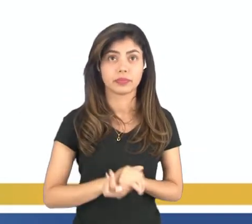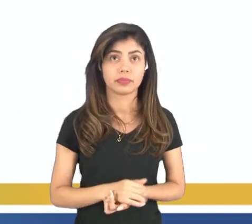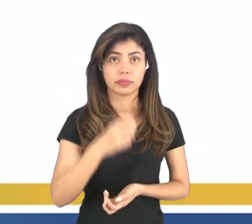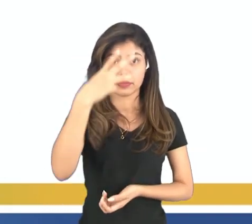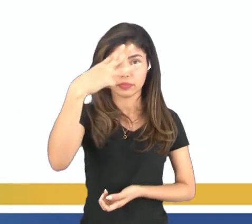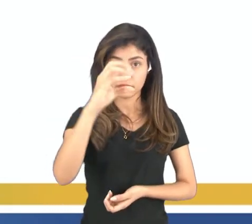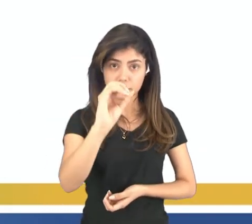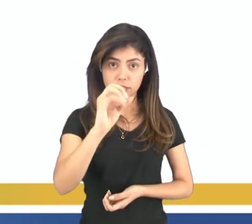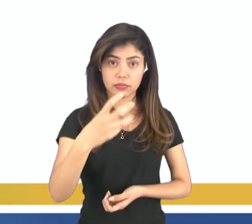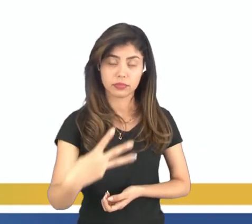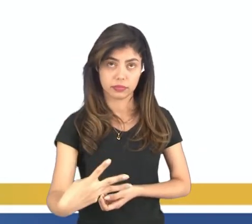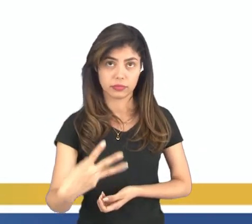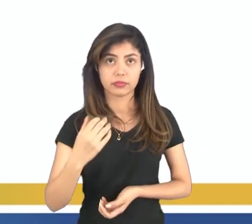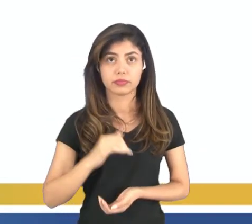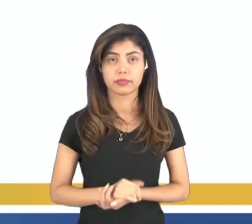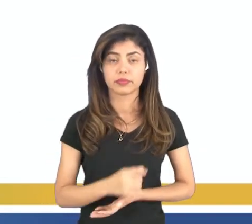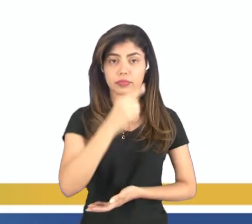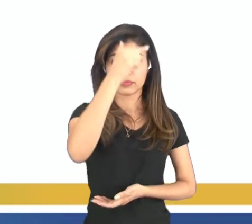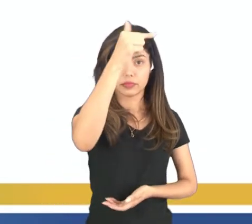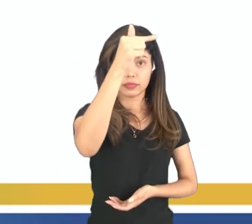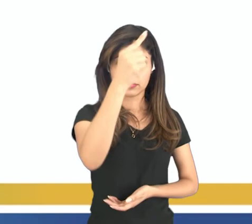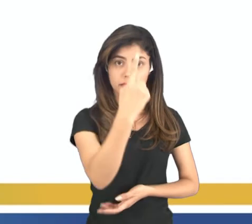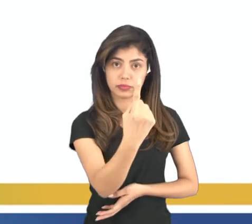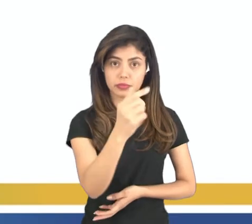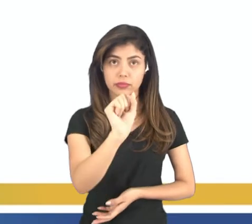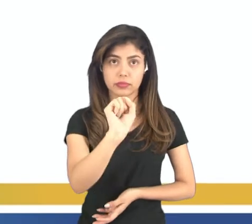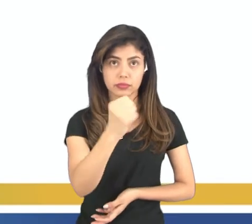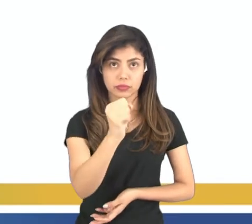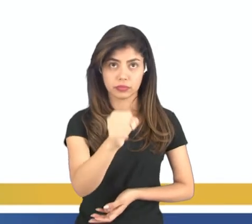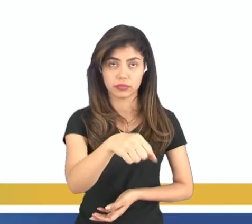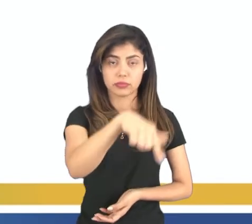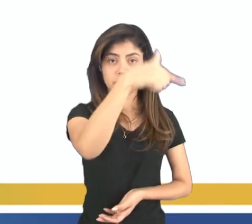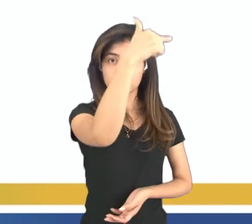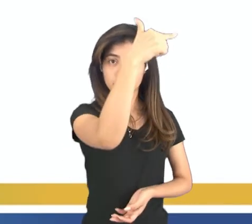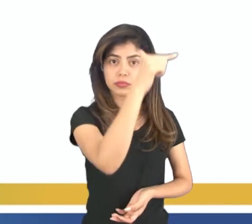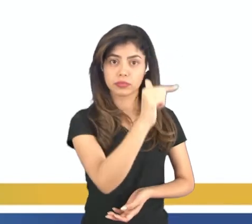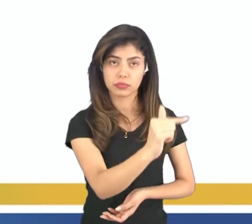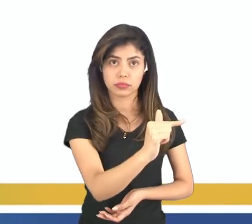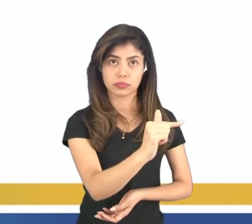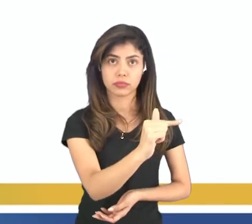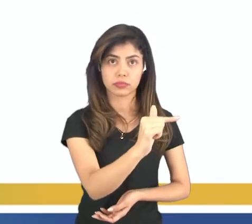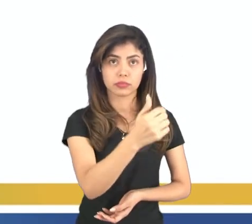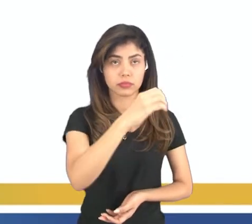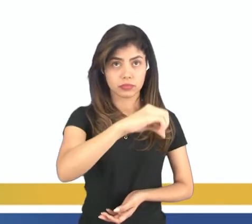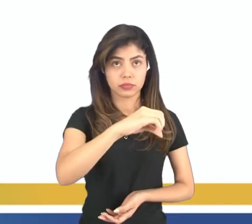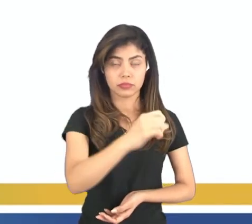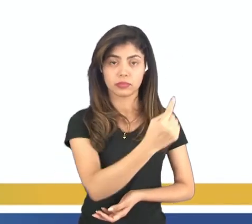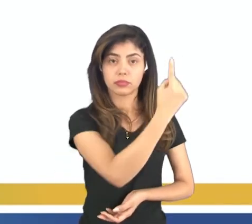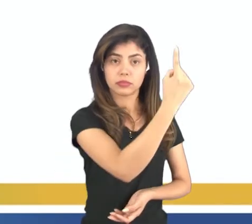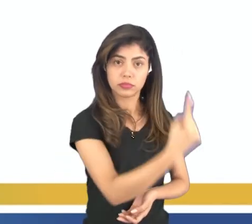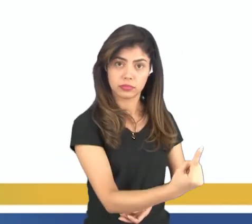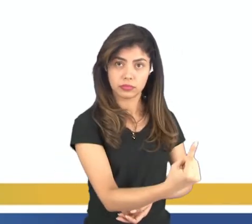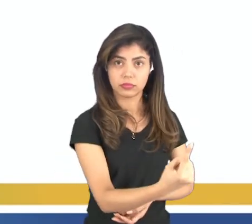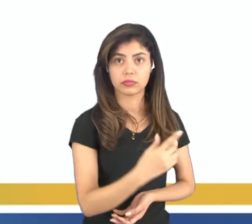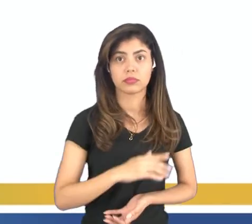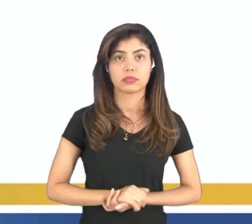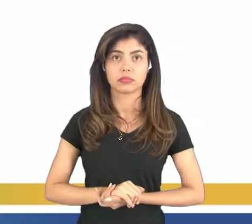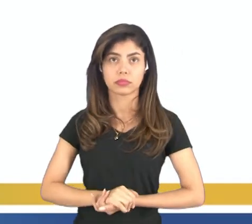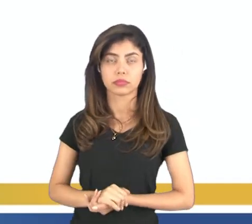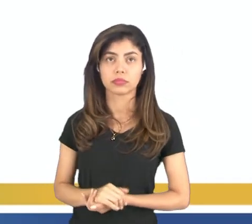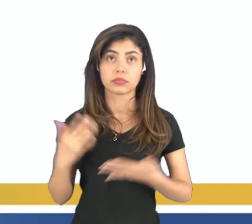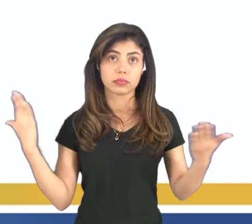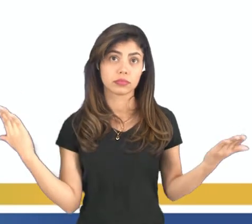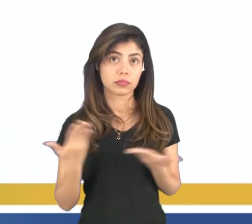das 6:03 mais zero da 37 mais um vai dar 82 mais sete da 9:01 mais